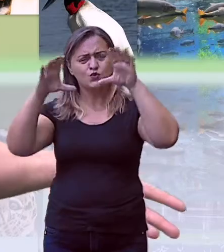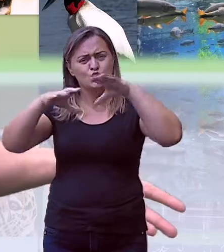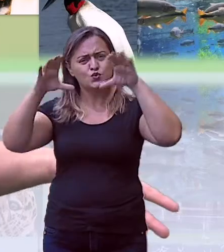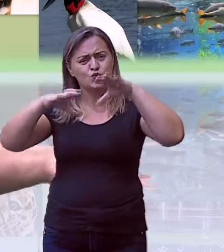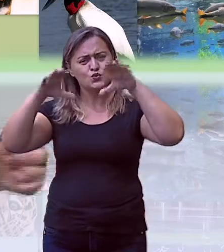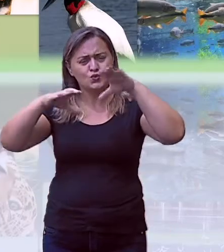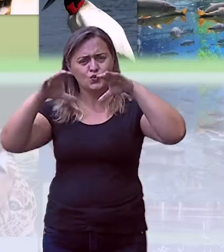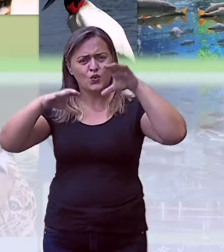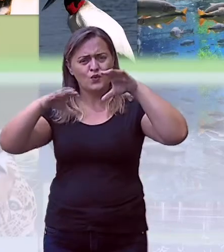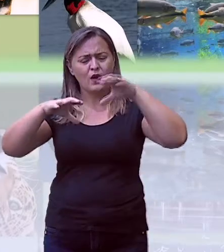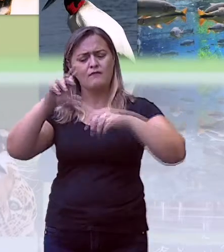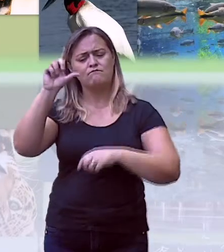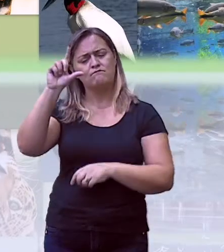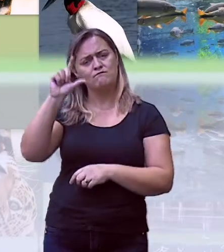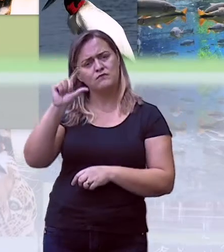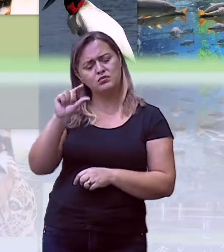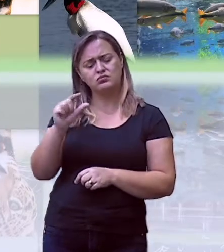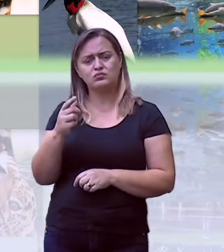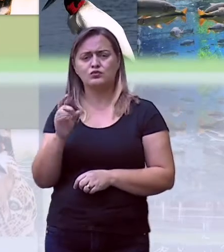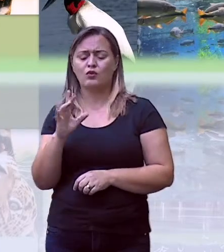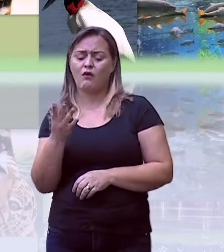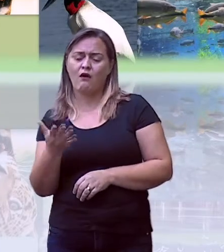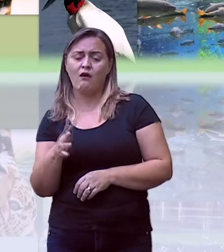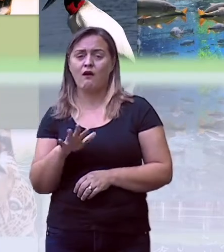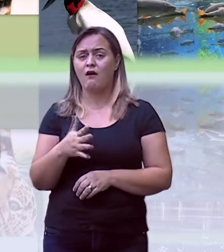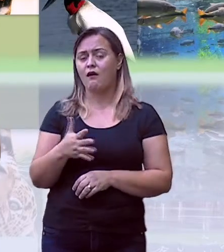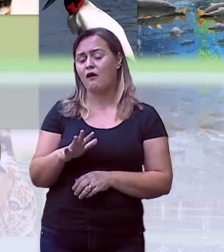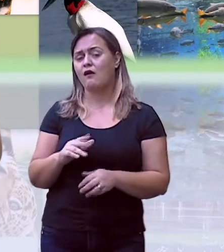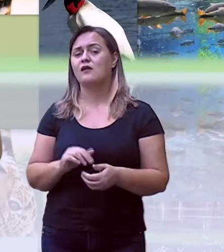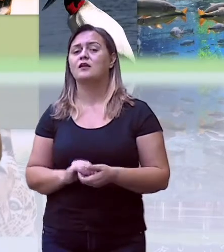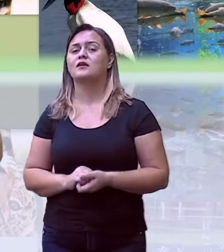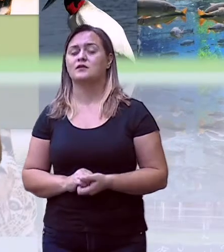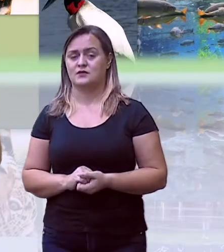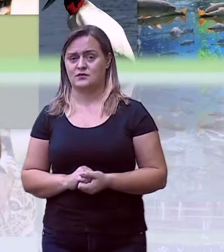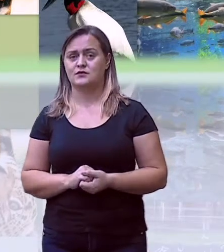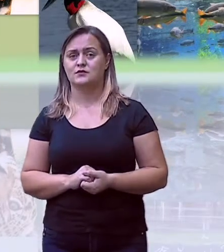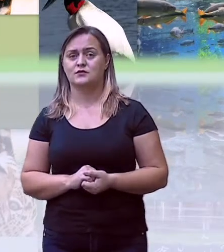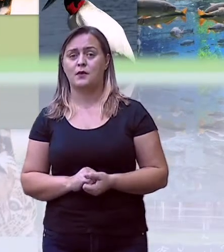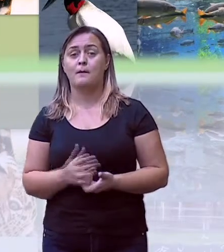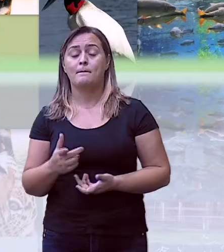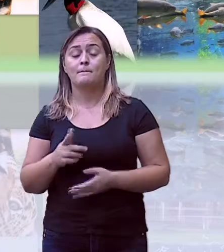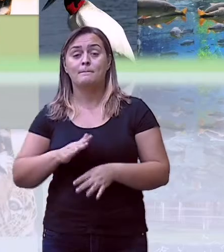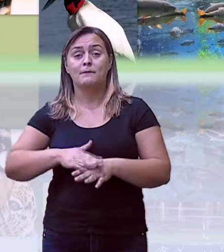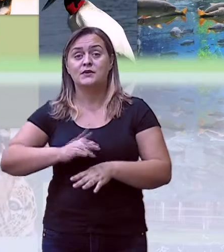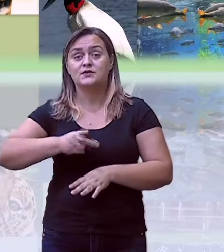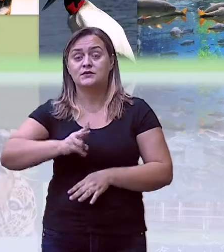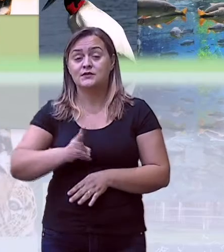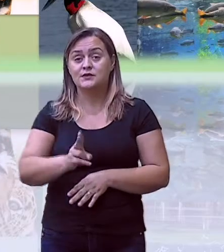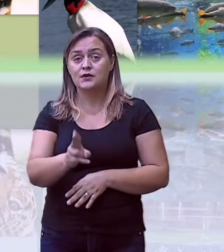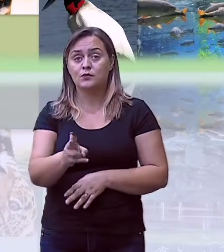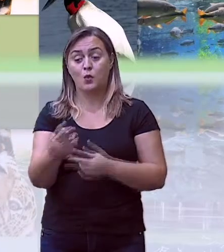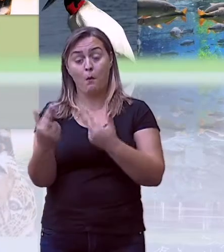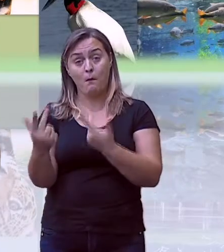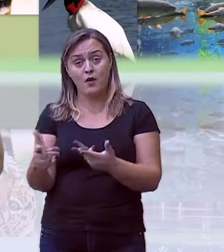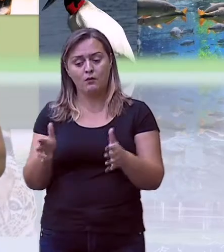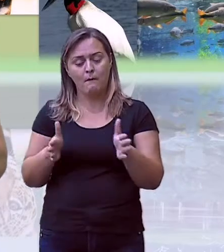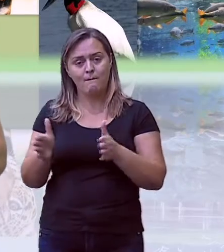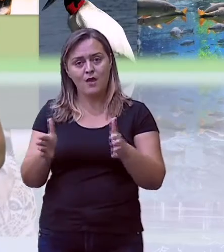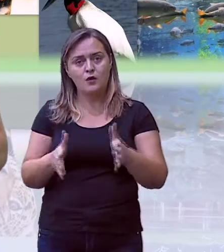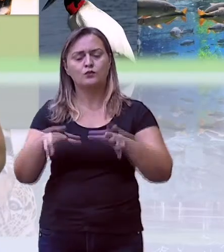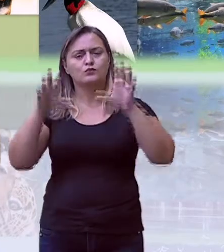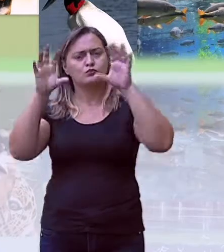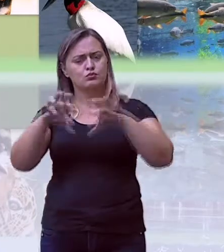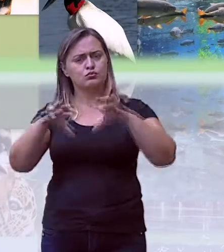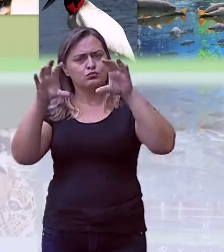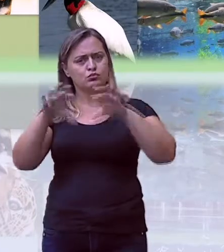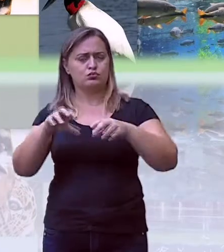como em uma floresta tropical, mas se concentra toda em um mesmo período. Nesse local existem